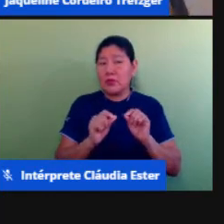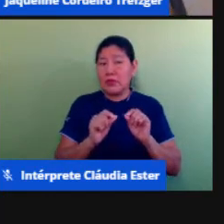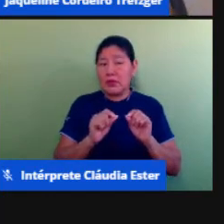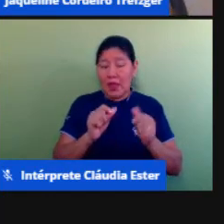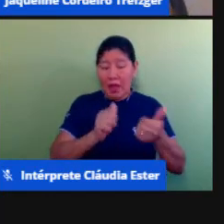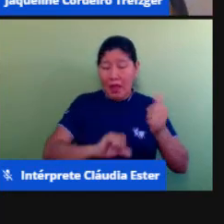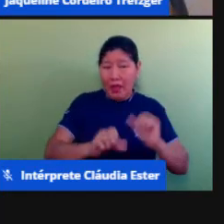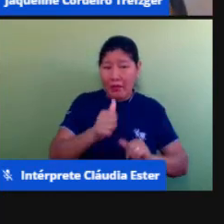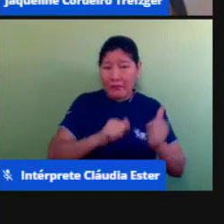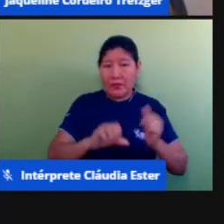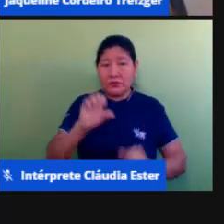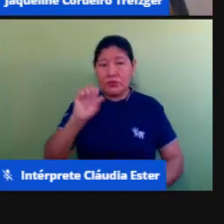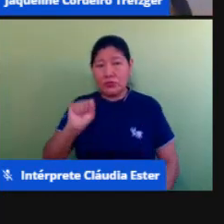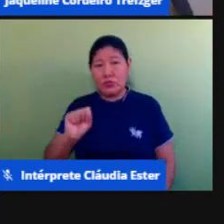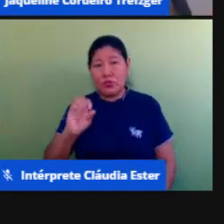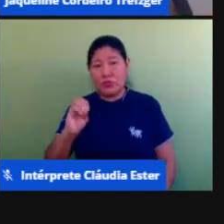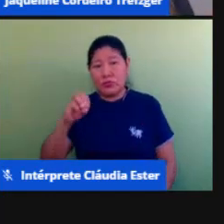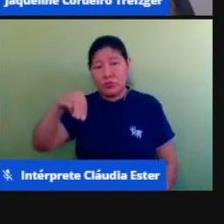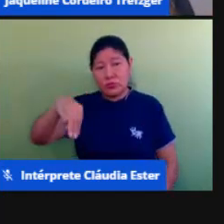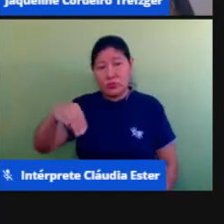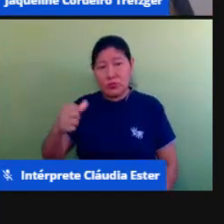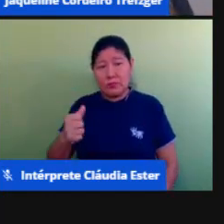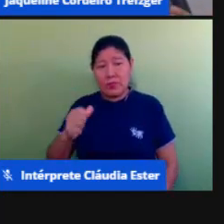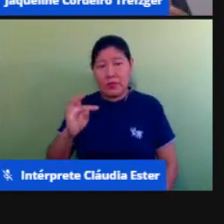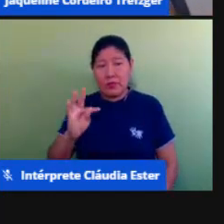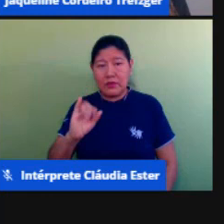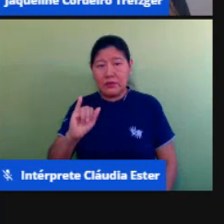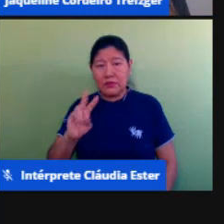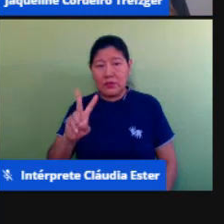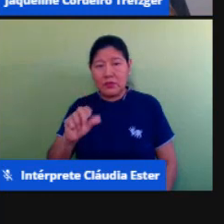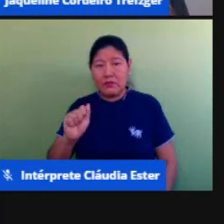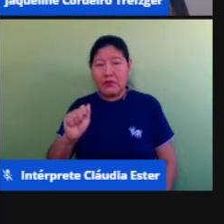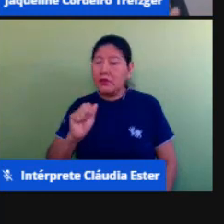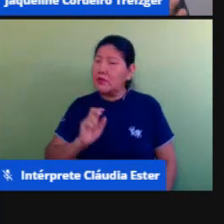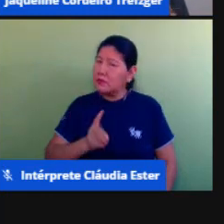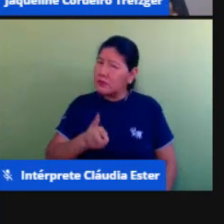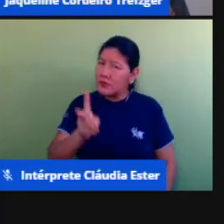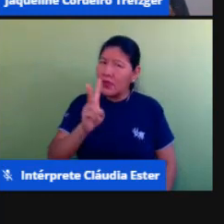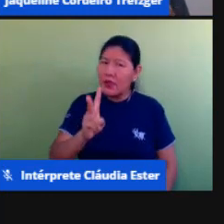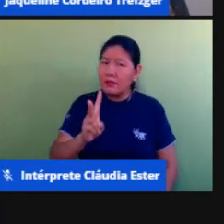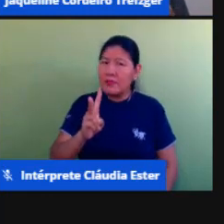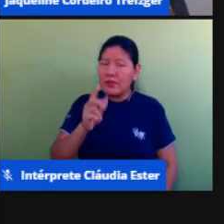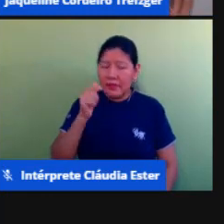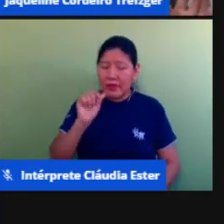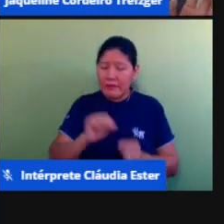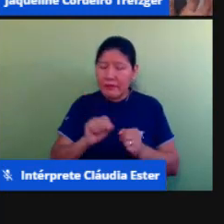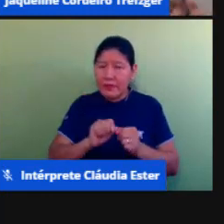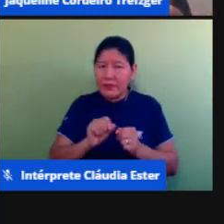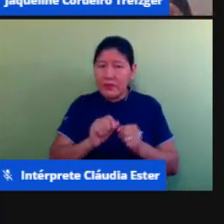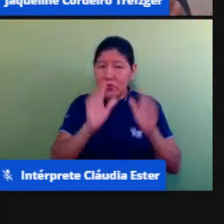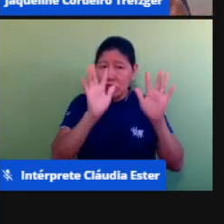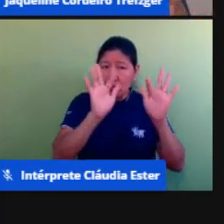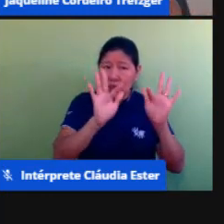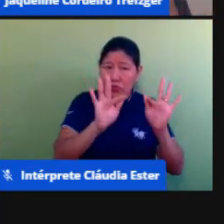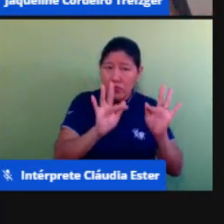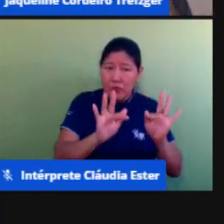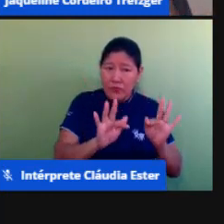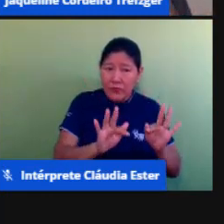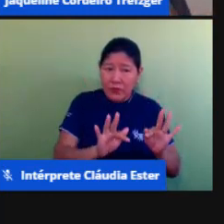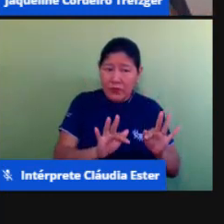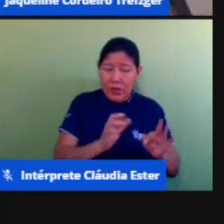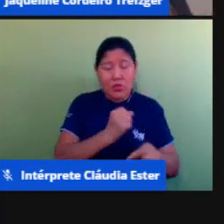gente, ela é geralmente realizada no final de uma unidade temática ou de um período letivo, um ano,